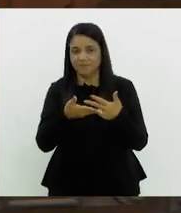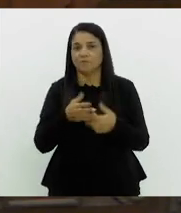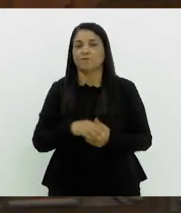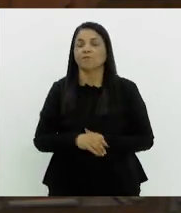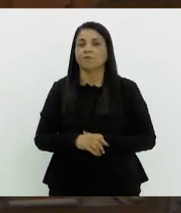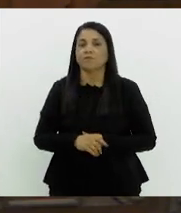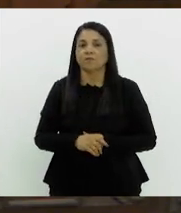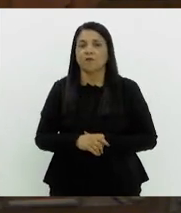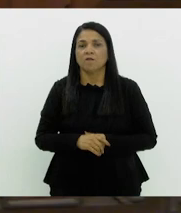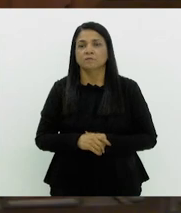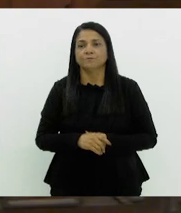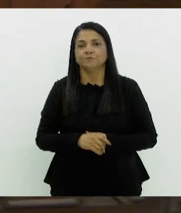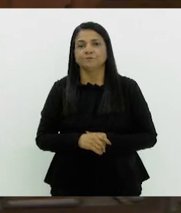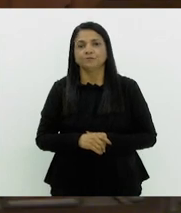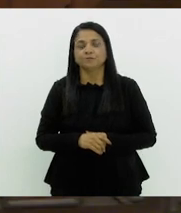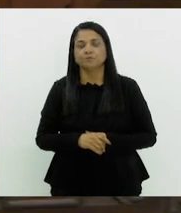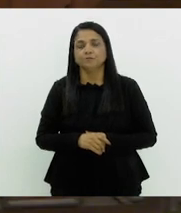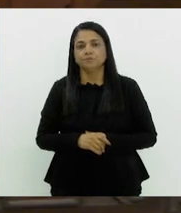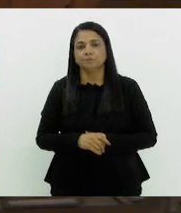Além disso,